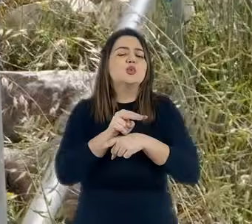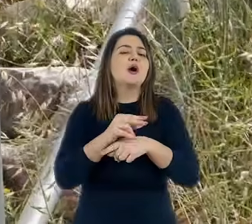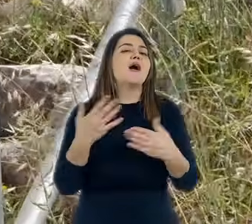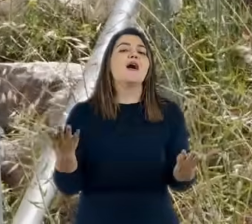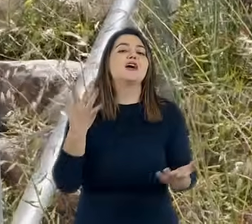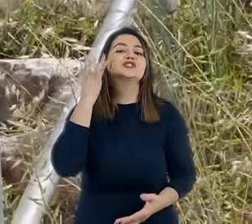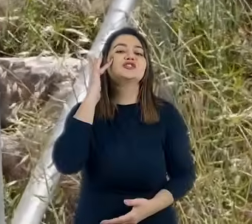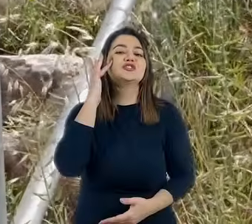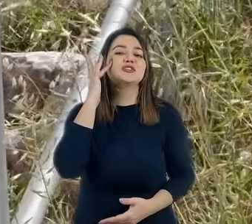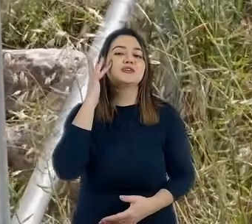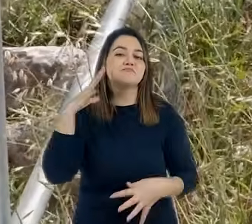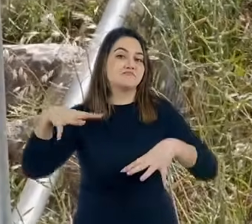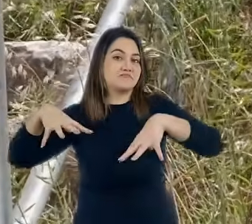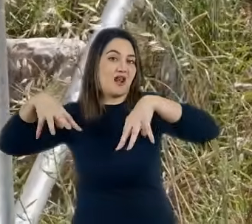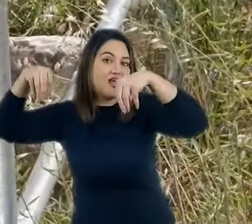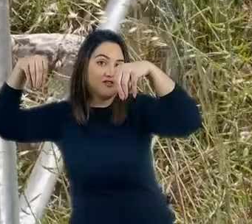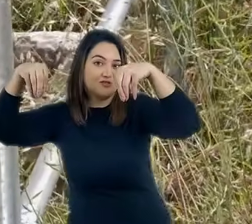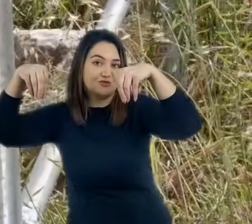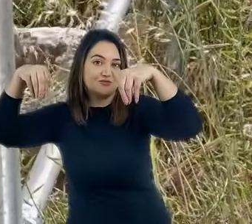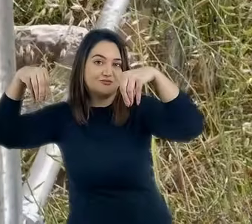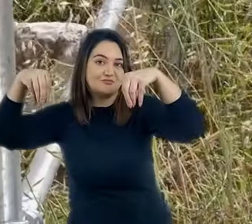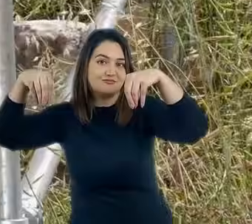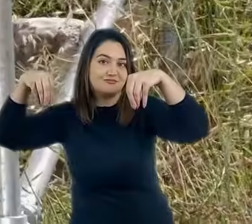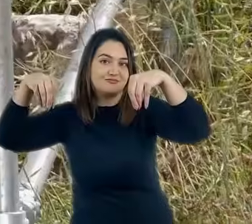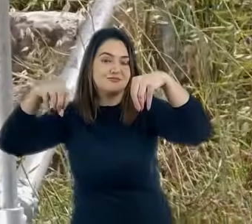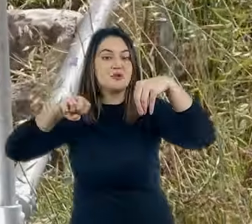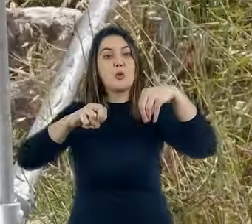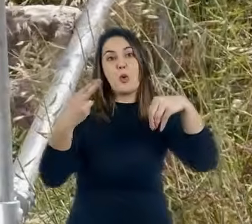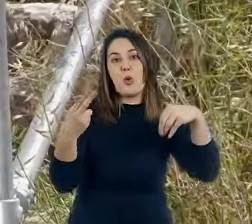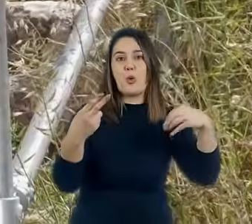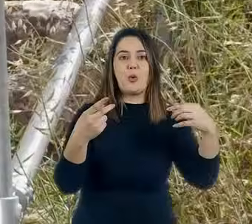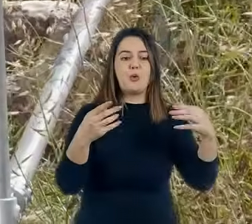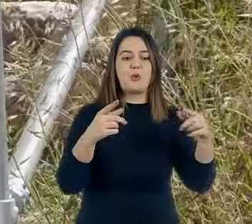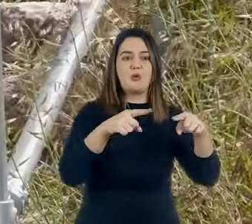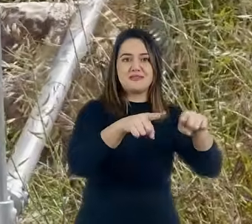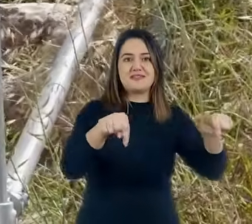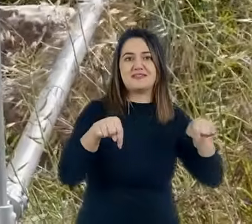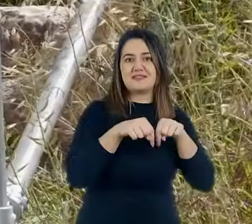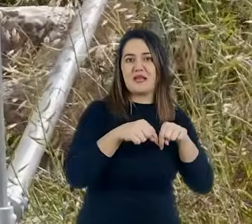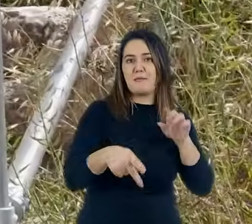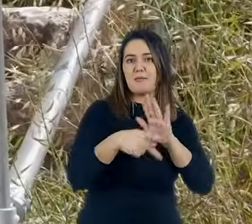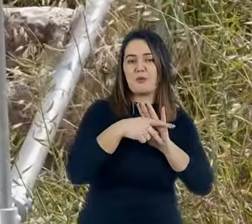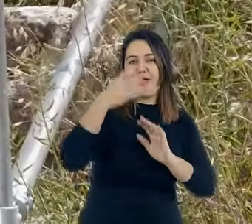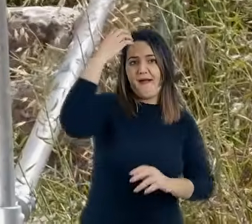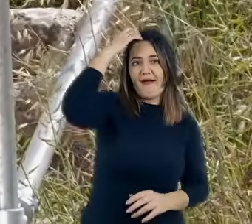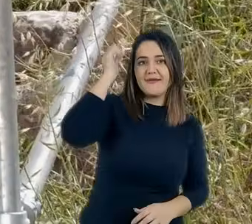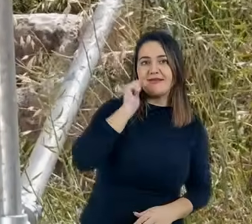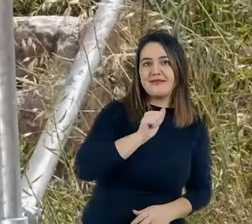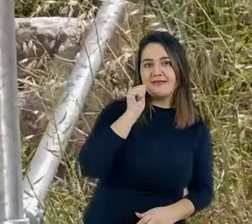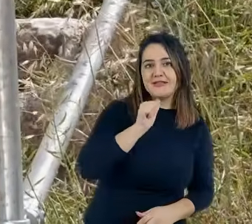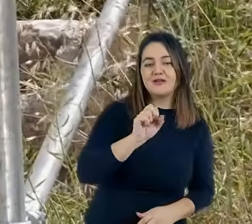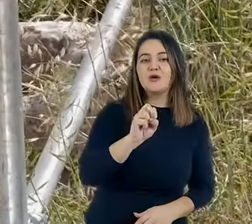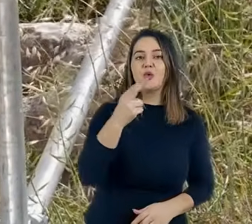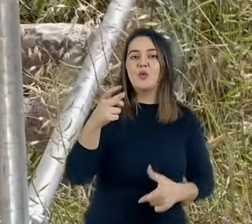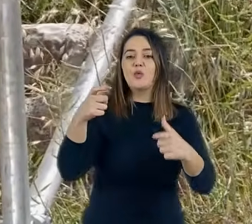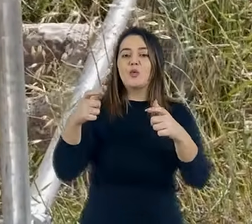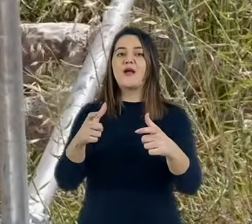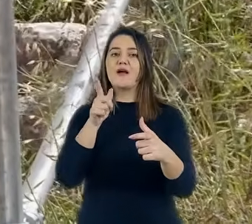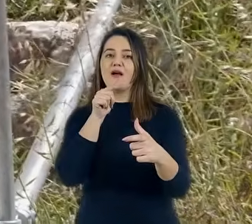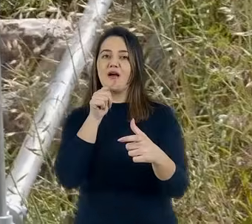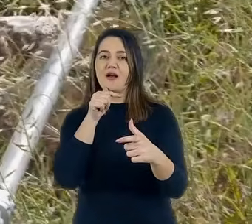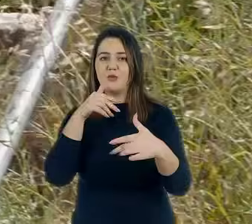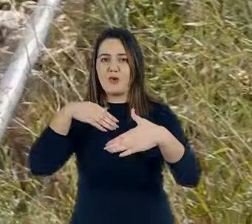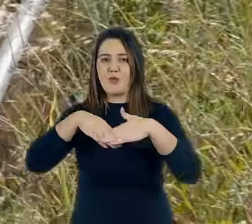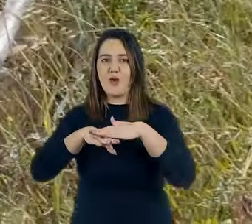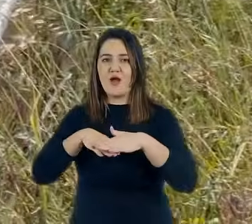de toda a cidade? O Palácio do Rei? A Câmara da Rainha? O local das águas?